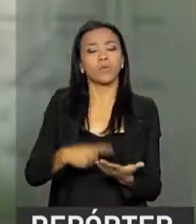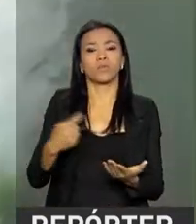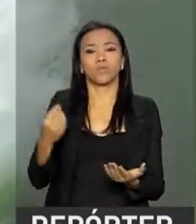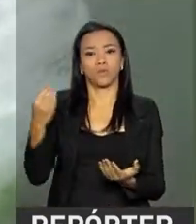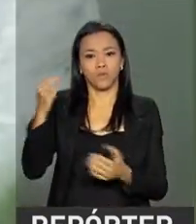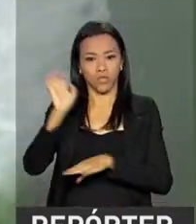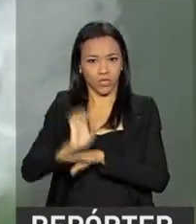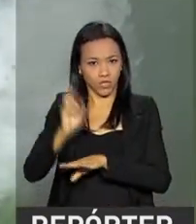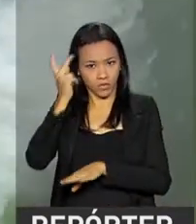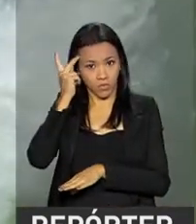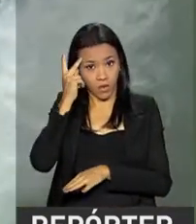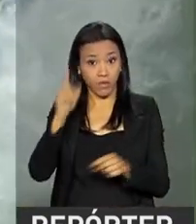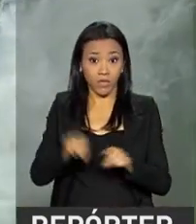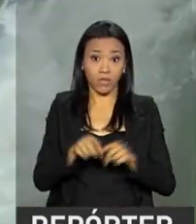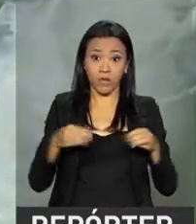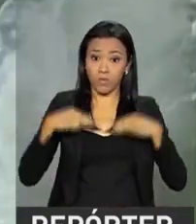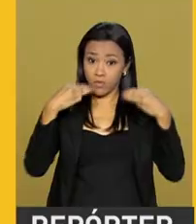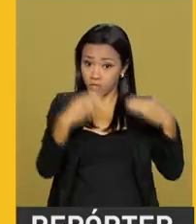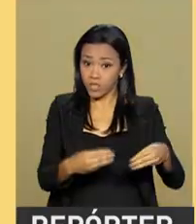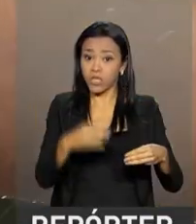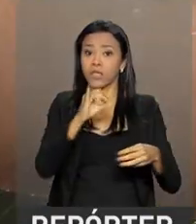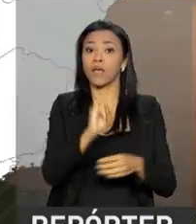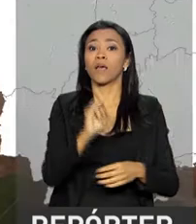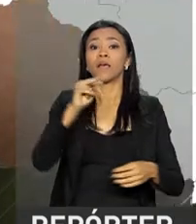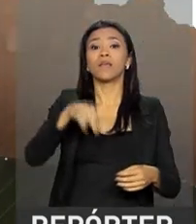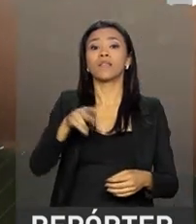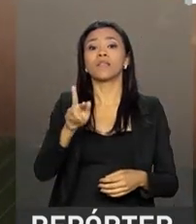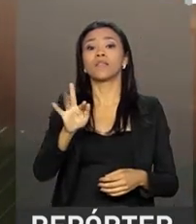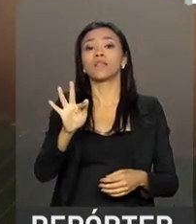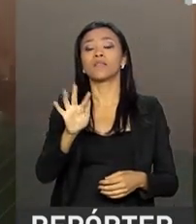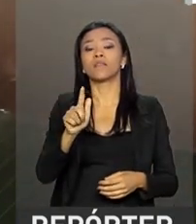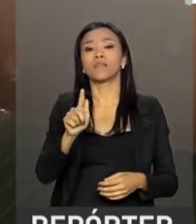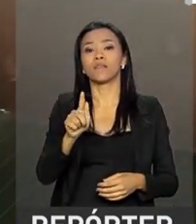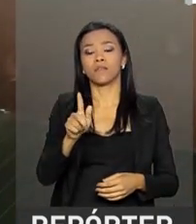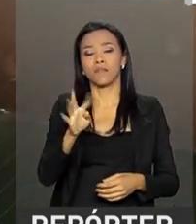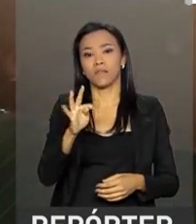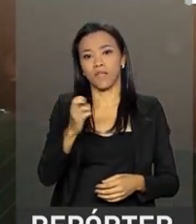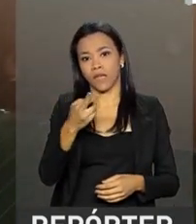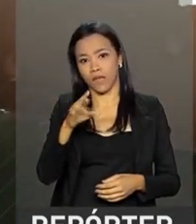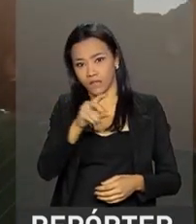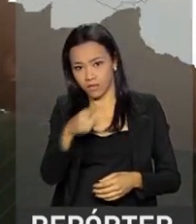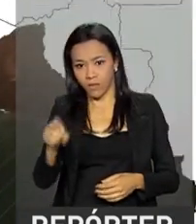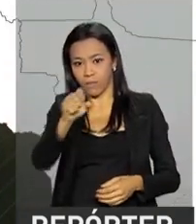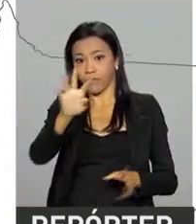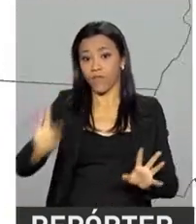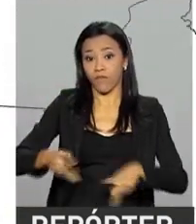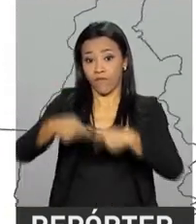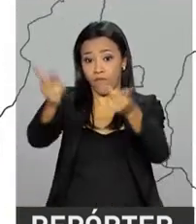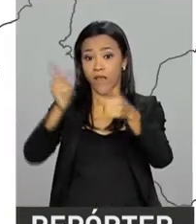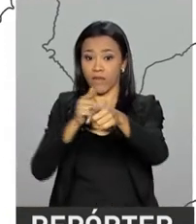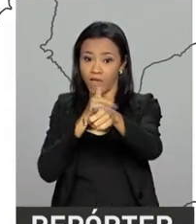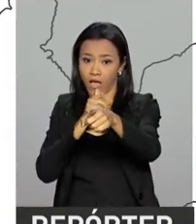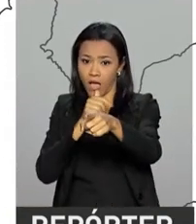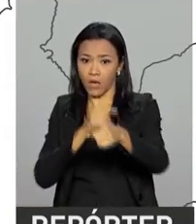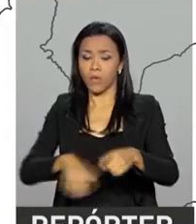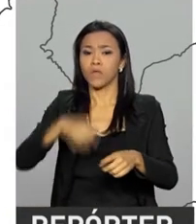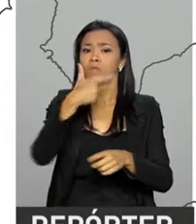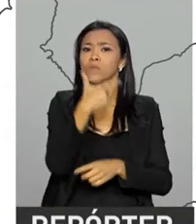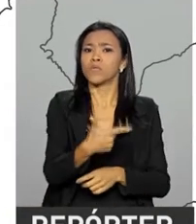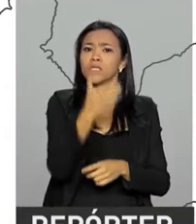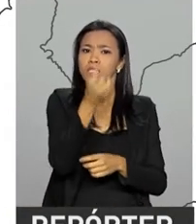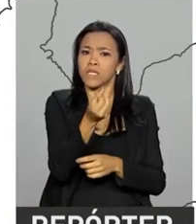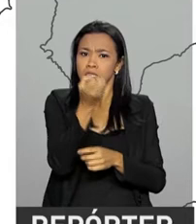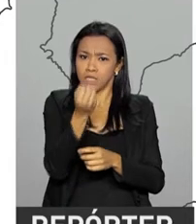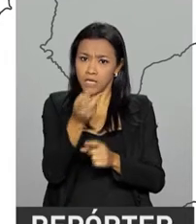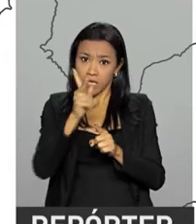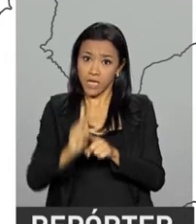eo ministério da integração nacional os conjuntos de motobombas irão ajudar a levar água ao longo de 260 quilômetros de